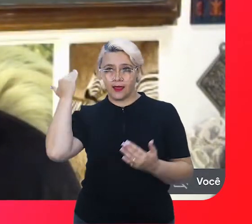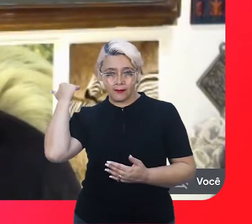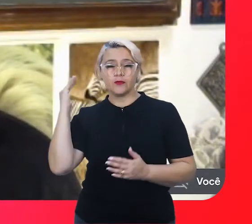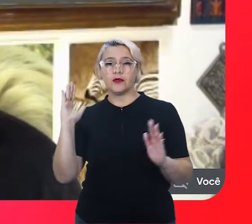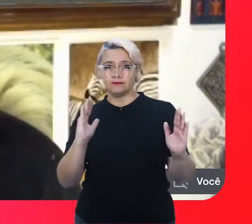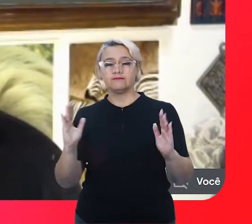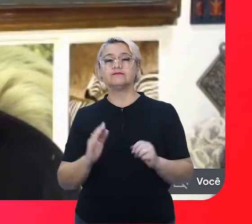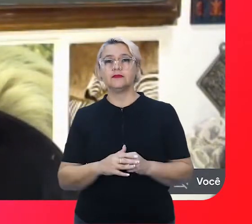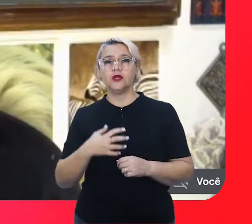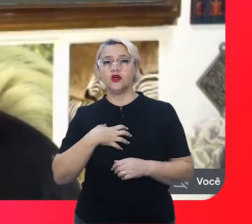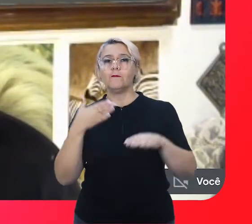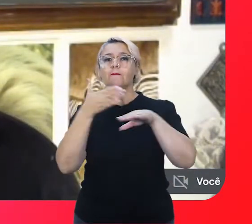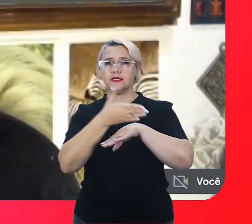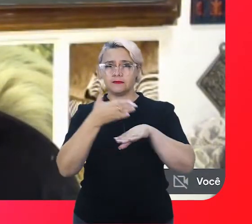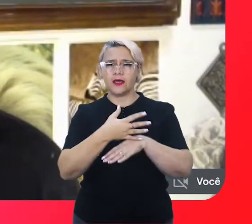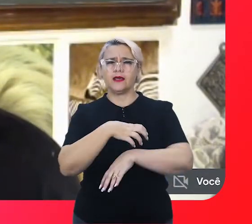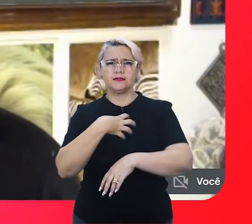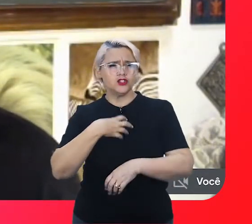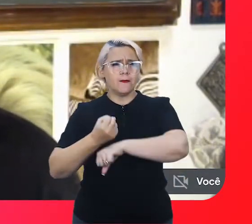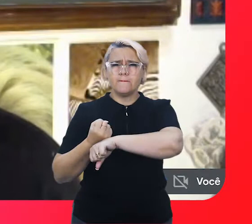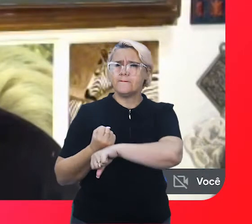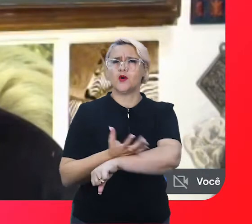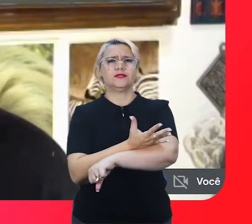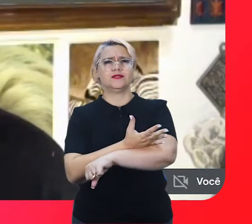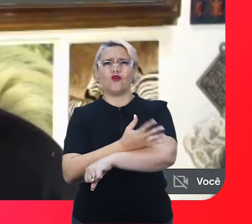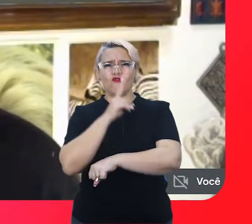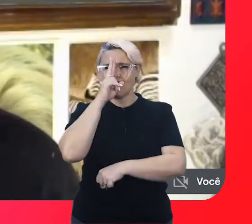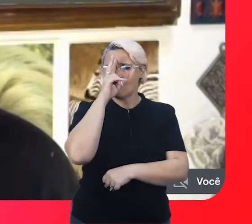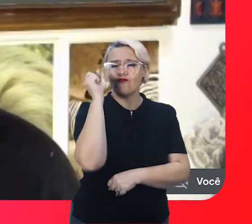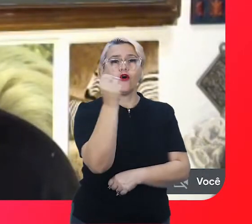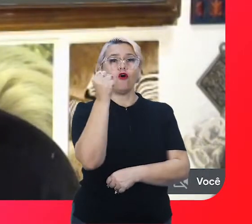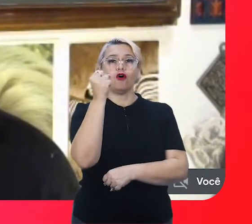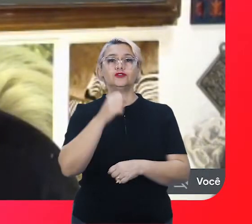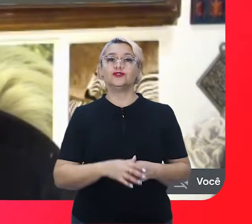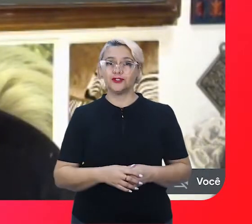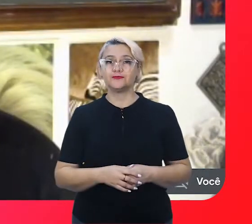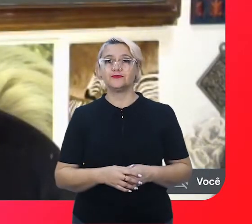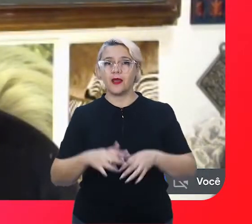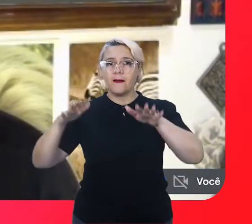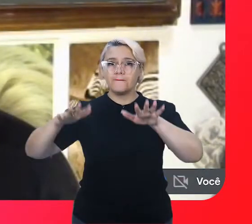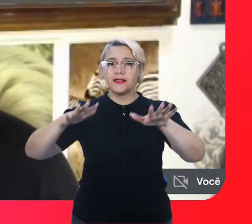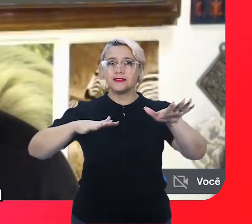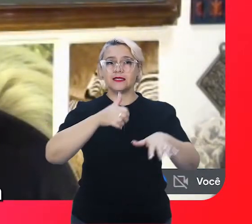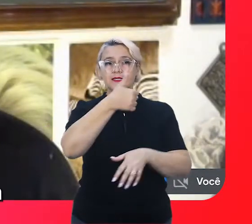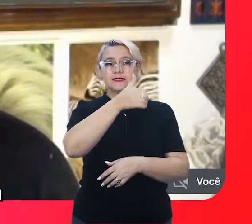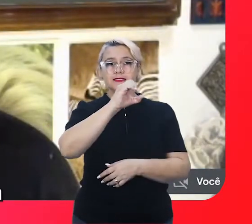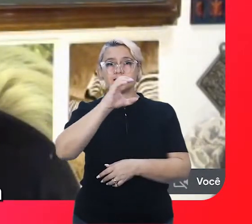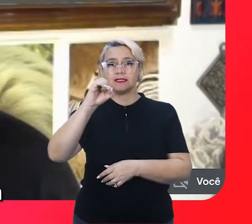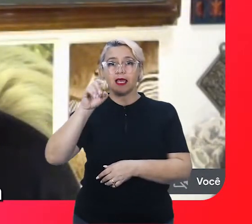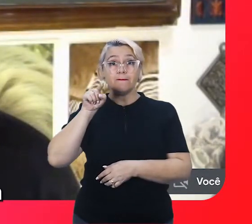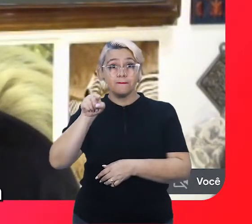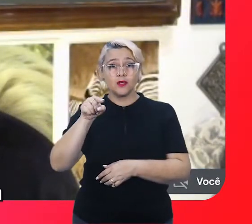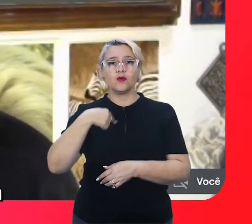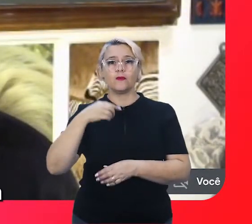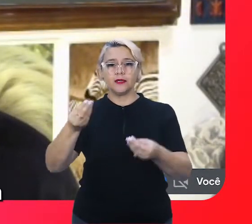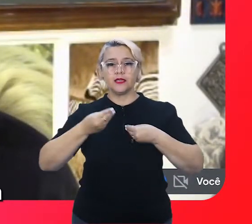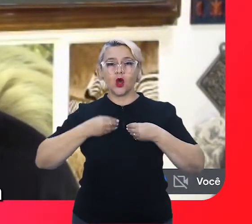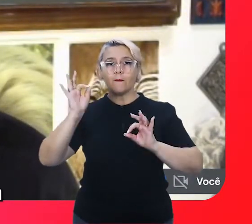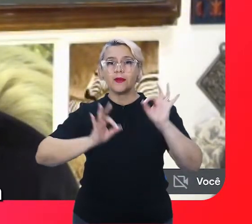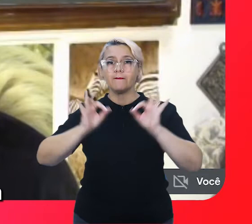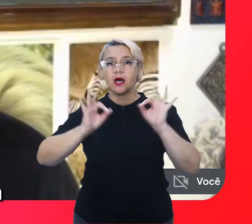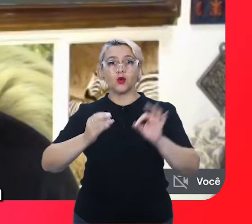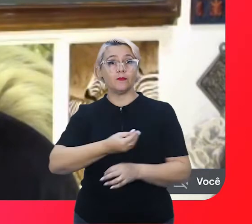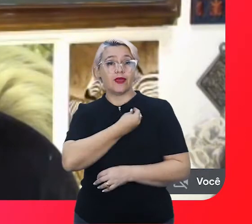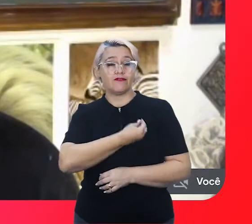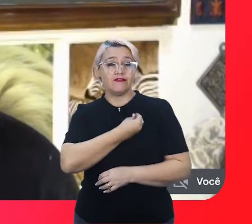fui, sim, muito emocionante. Uhum. A passata dos 100 mil, ela me preparou para essa